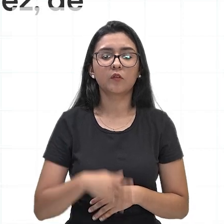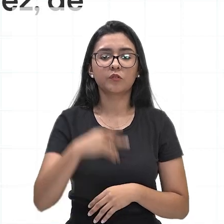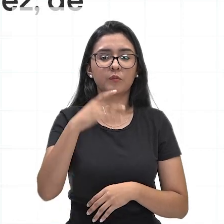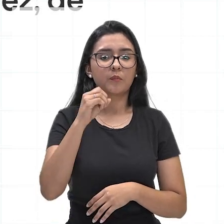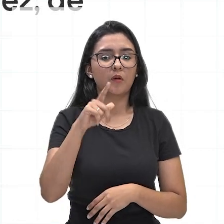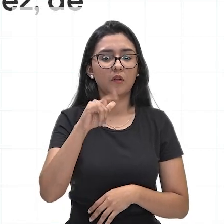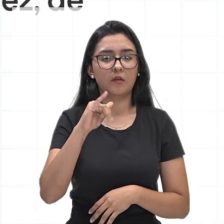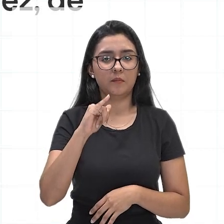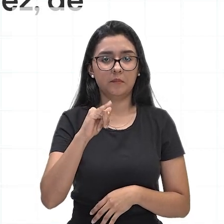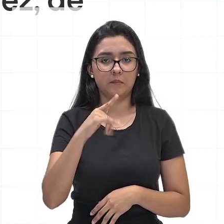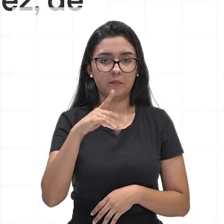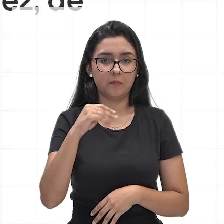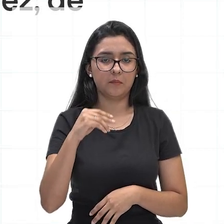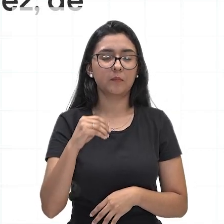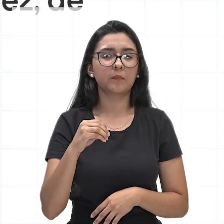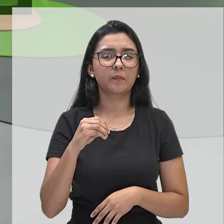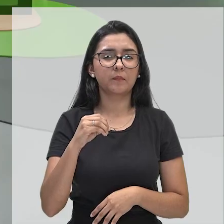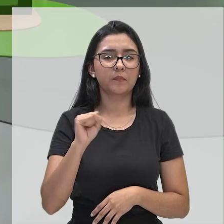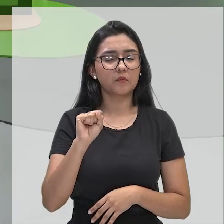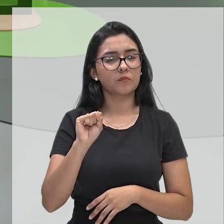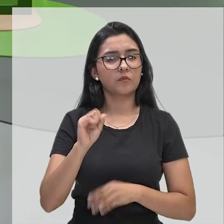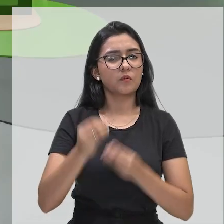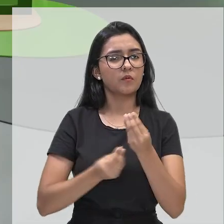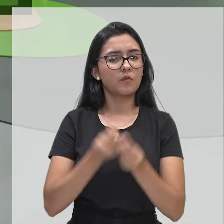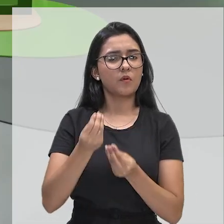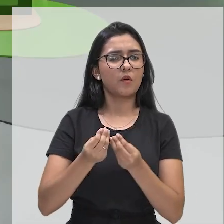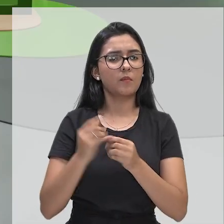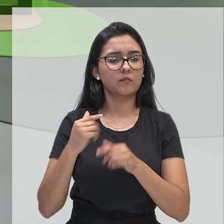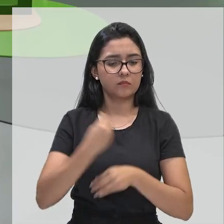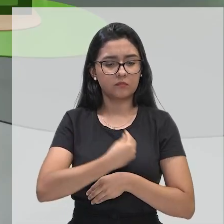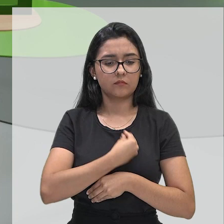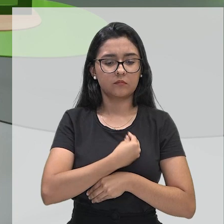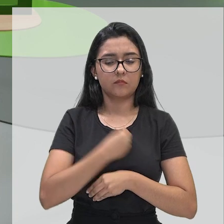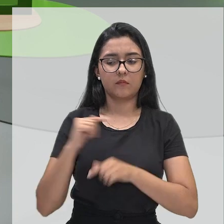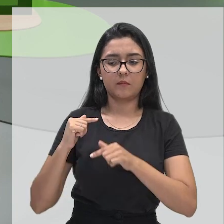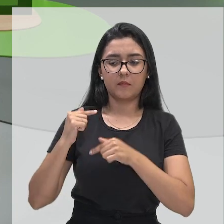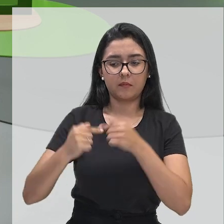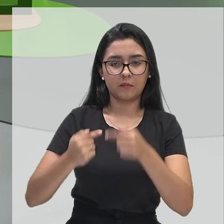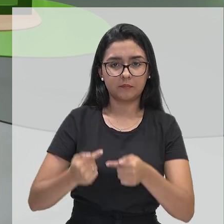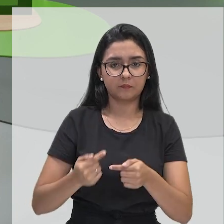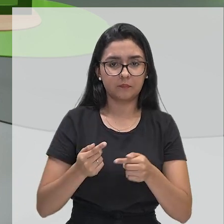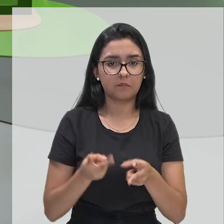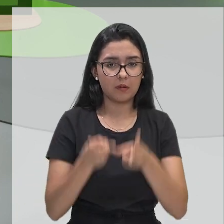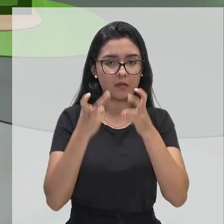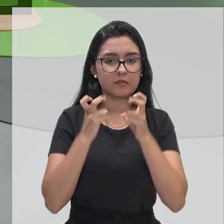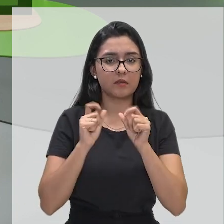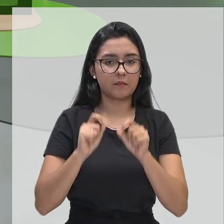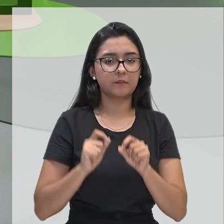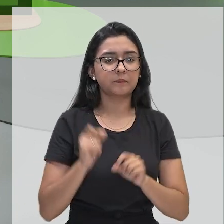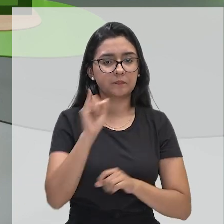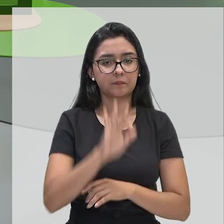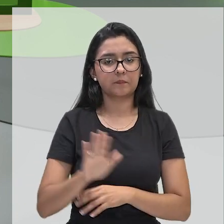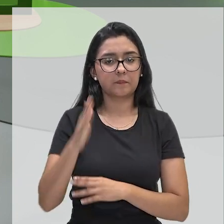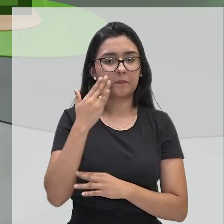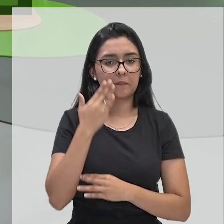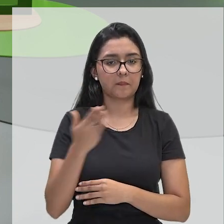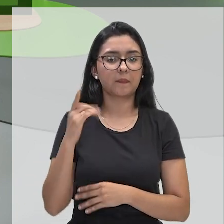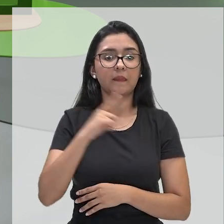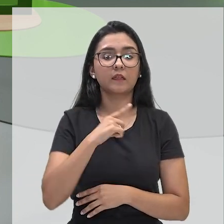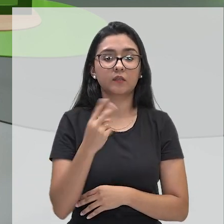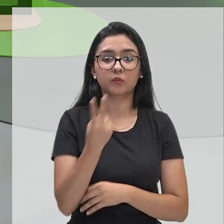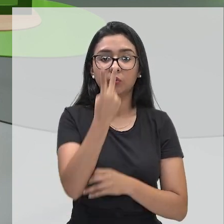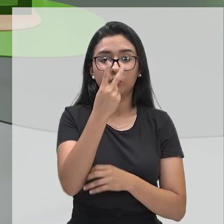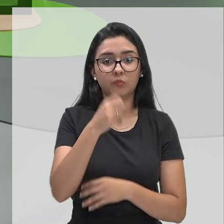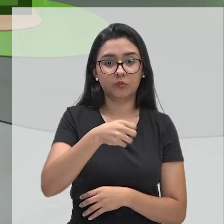você vai observar agora, né, como é que funciona essa reprodução. Observe aí no esquema, olha, quando nós temos